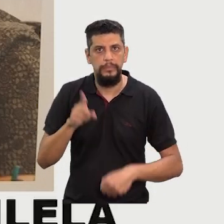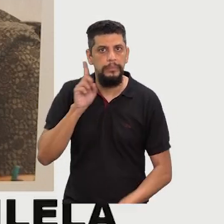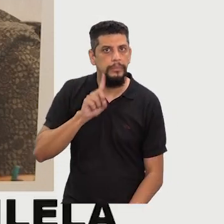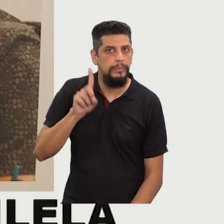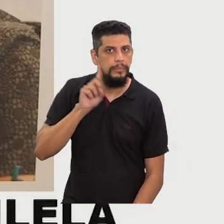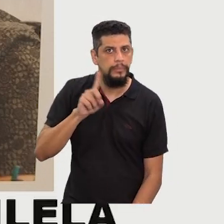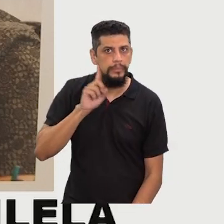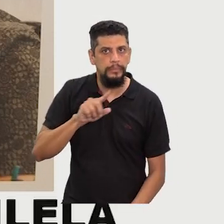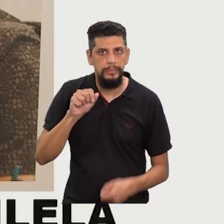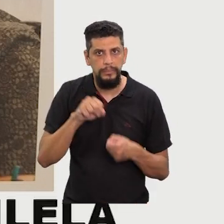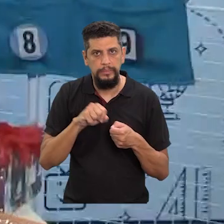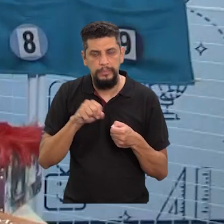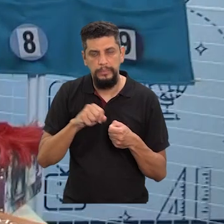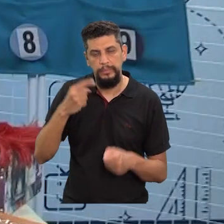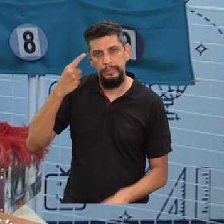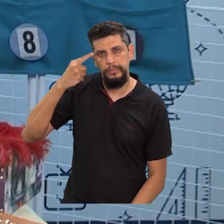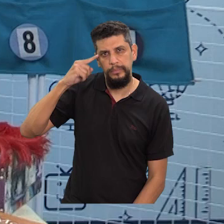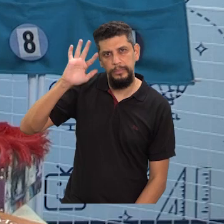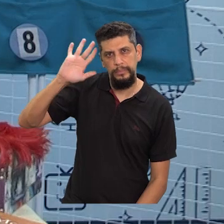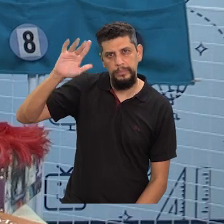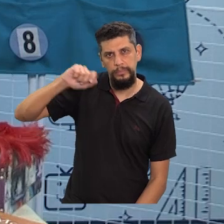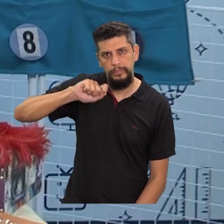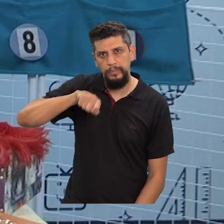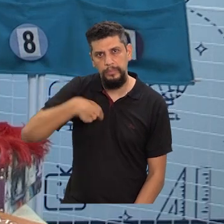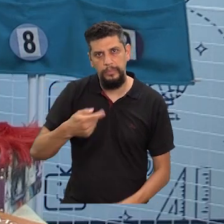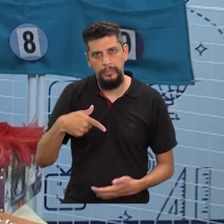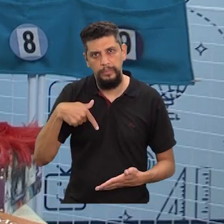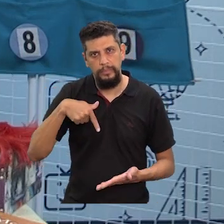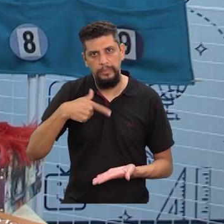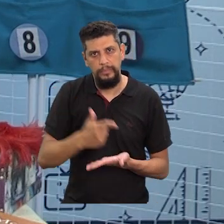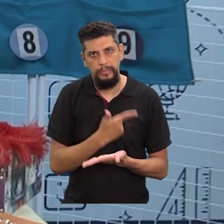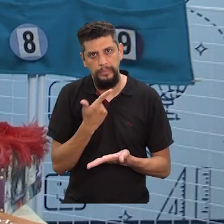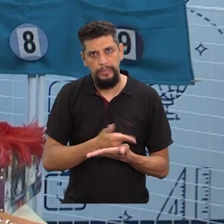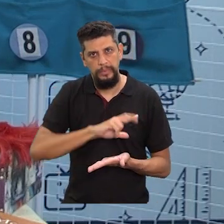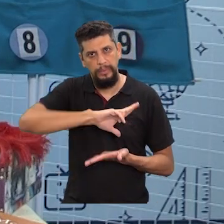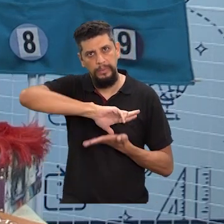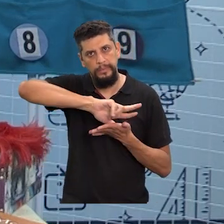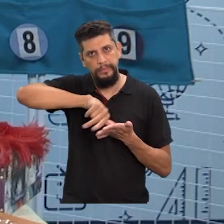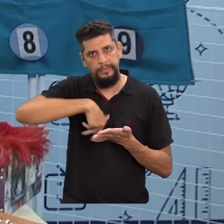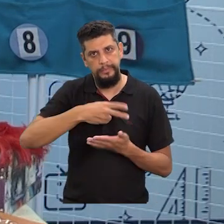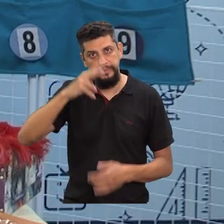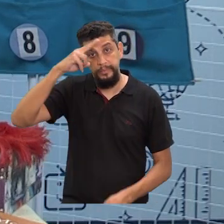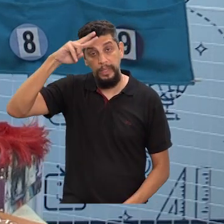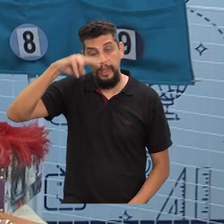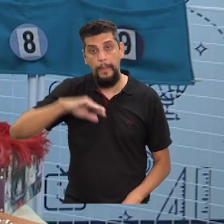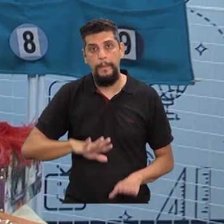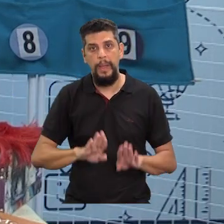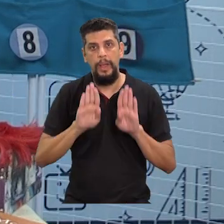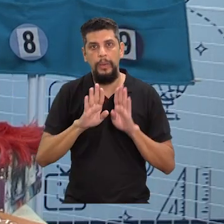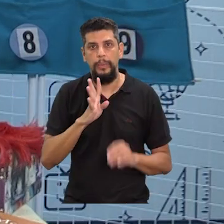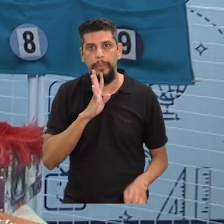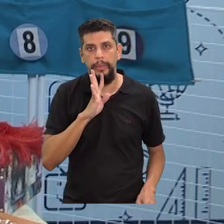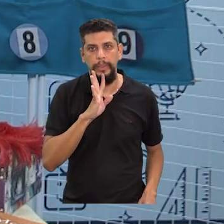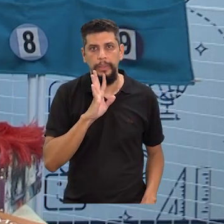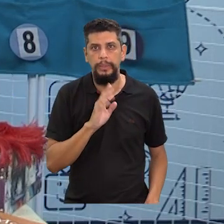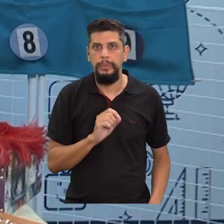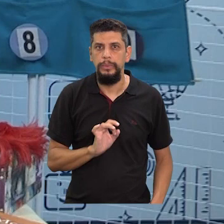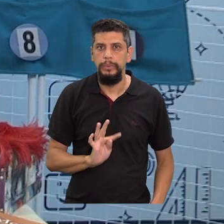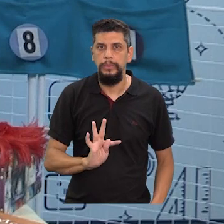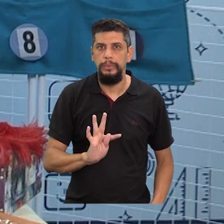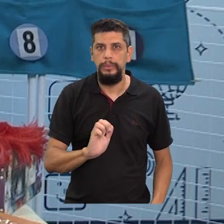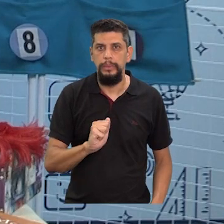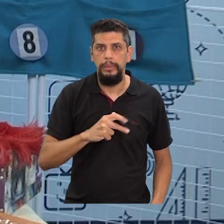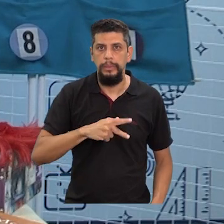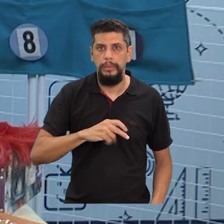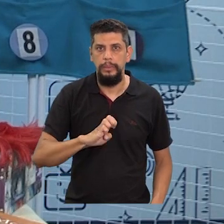são os que produziram, pensaram nesse livro. E aqui existem várias histórias, mas a gente vai conhecer só uma delas, que é A